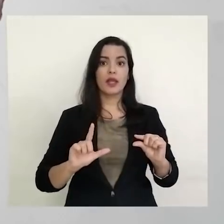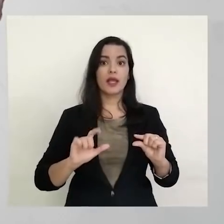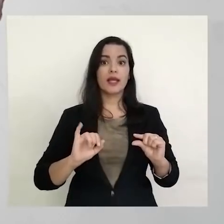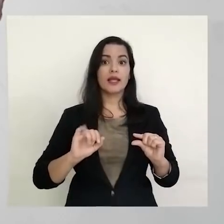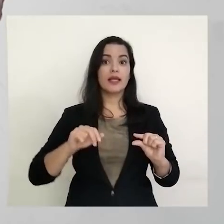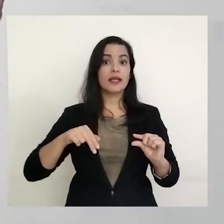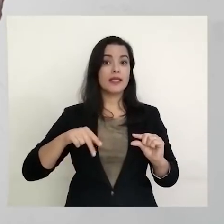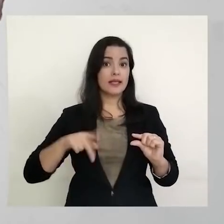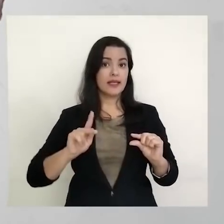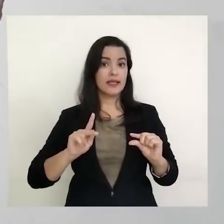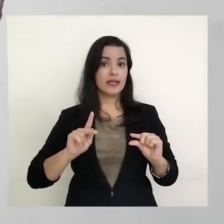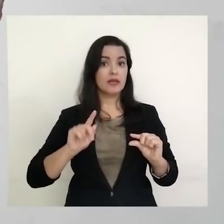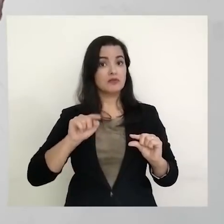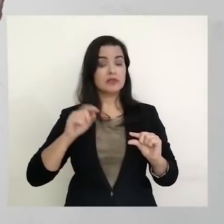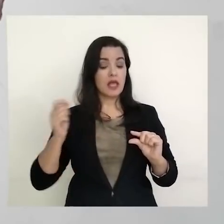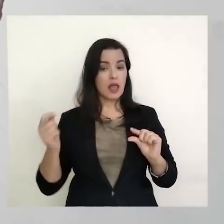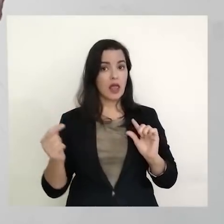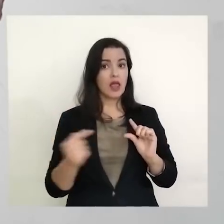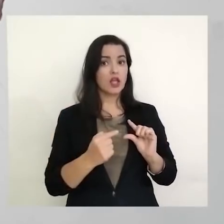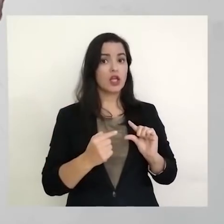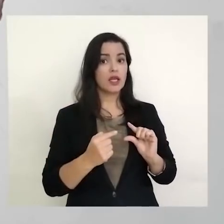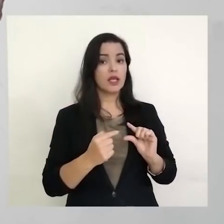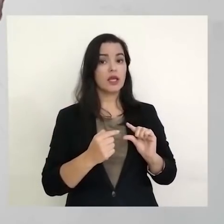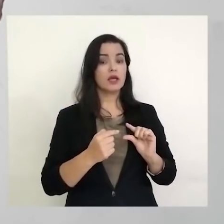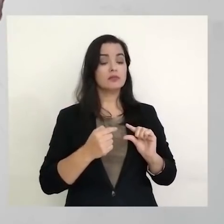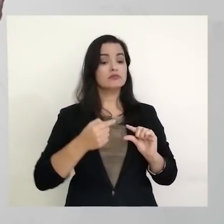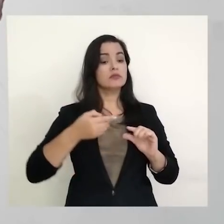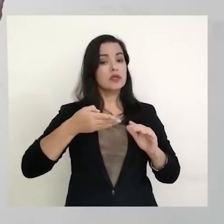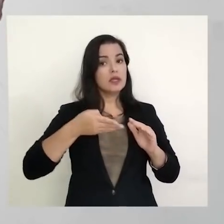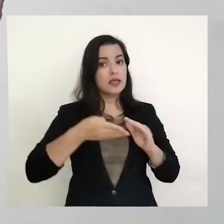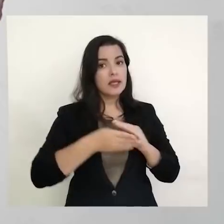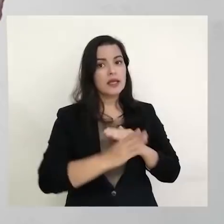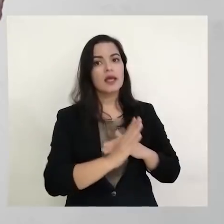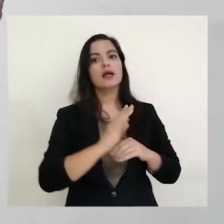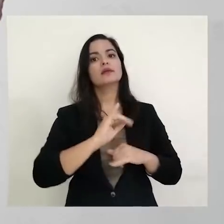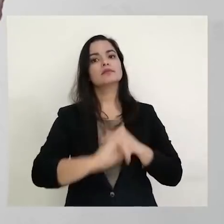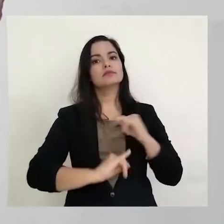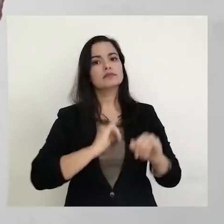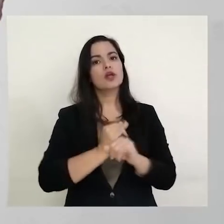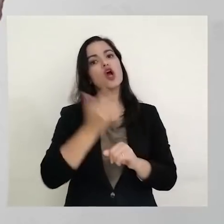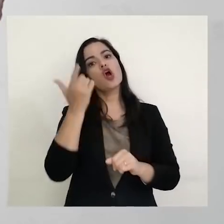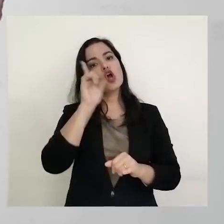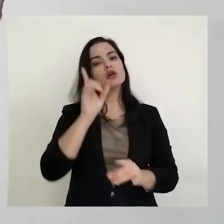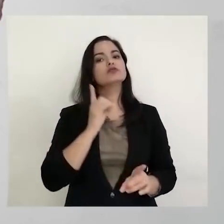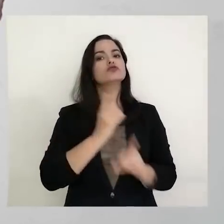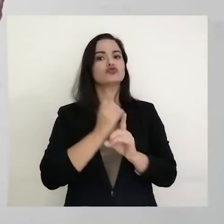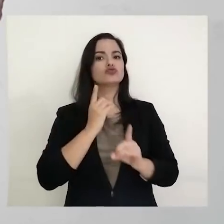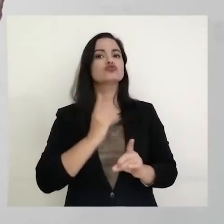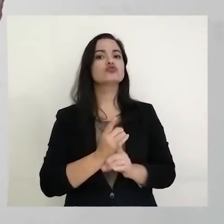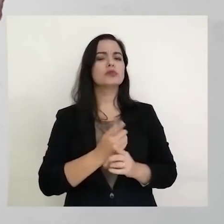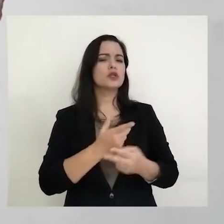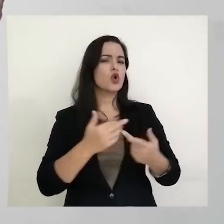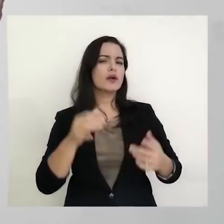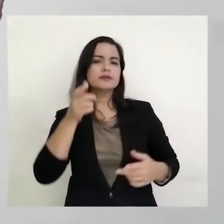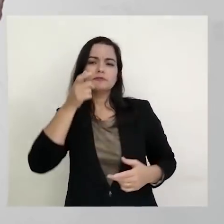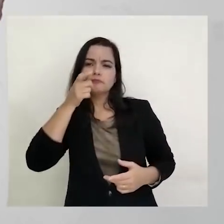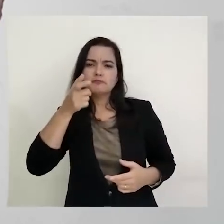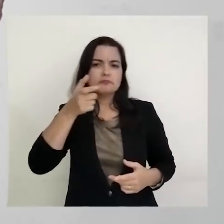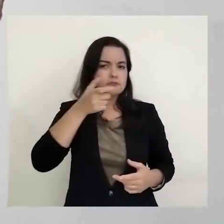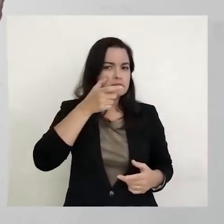acessar depois e investigar um pouquinho mais, você vai descobrir coisas muito interessantes nessa lista, tá